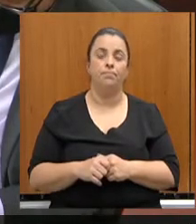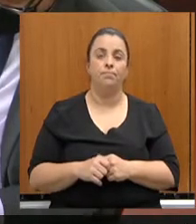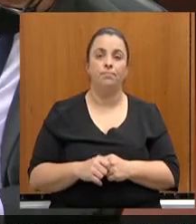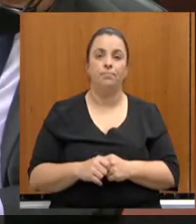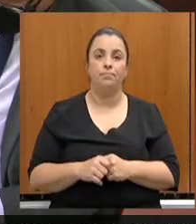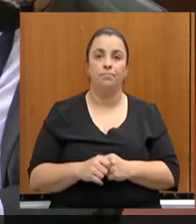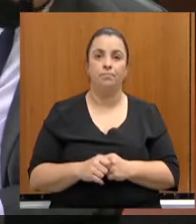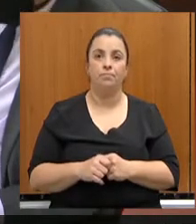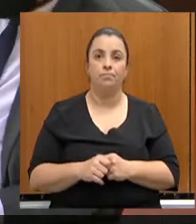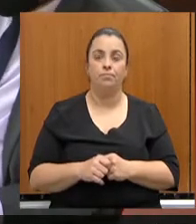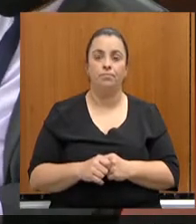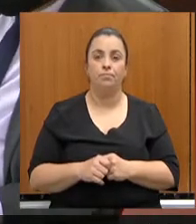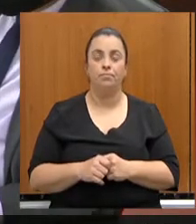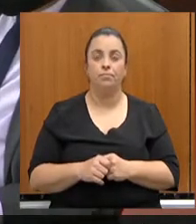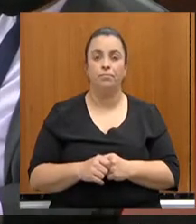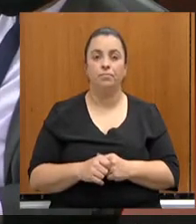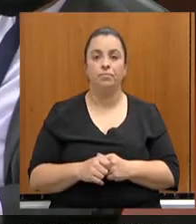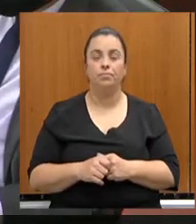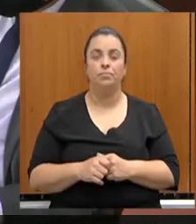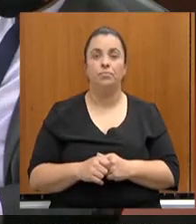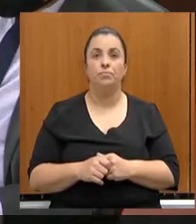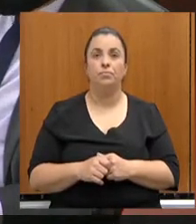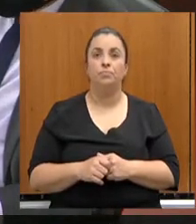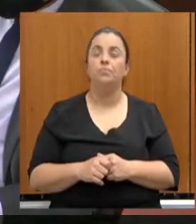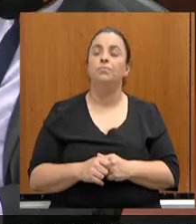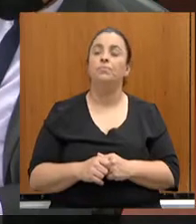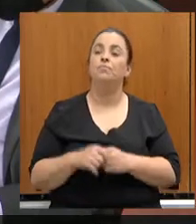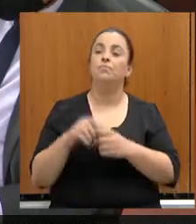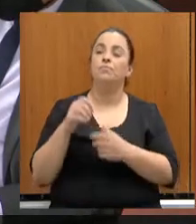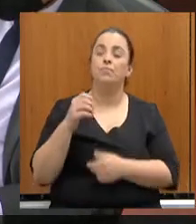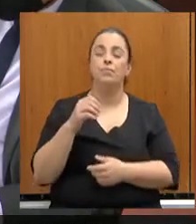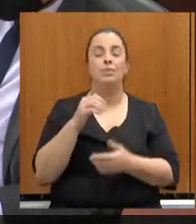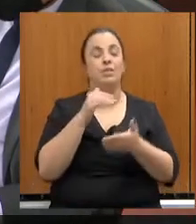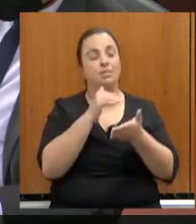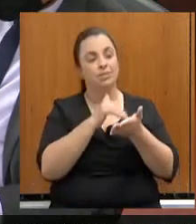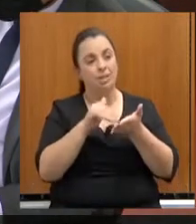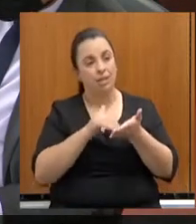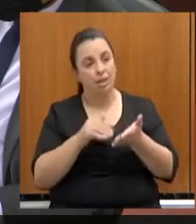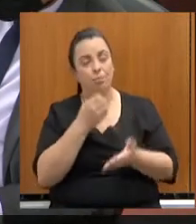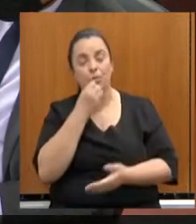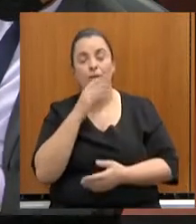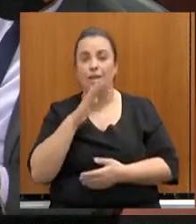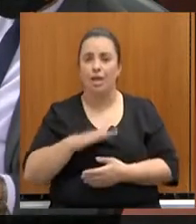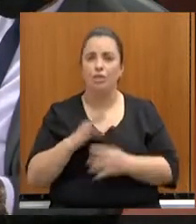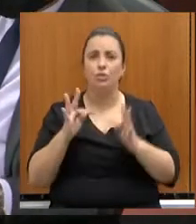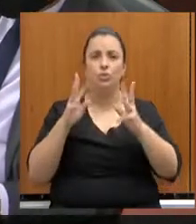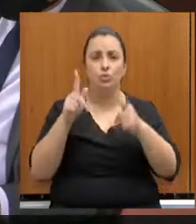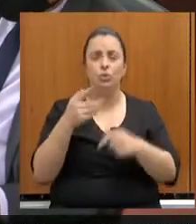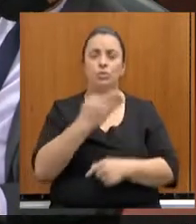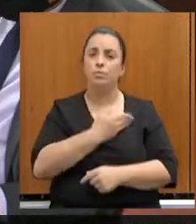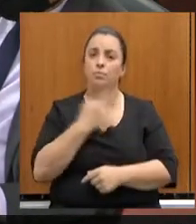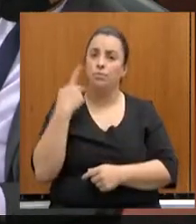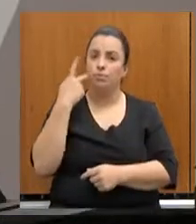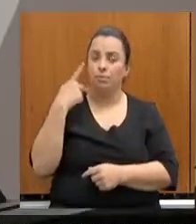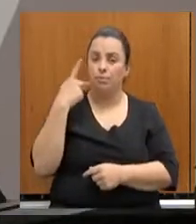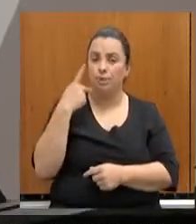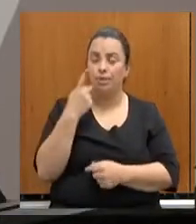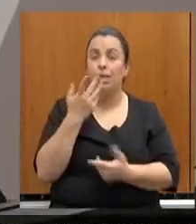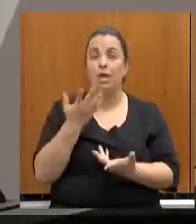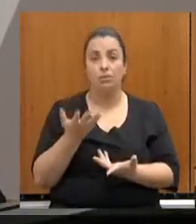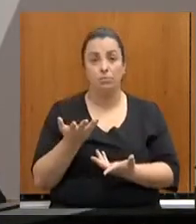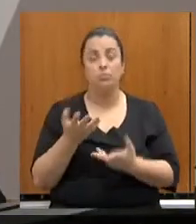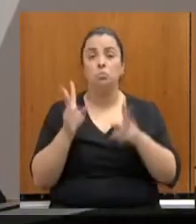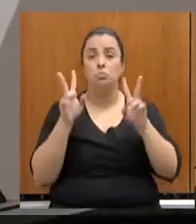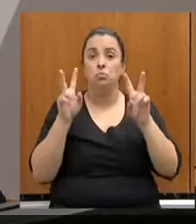o secretário Boa tarde Boa tarde os colegas parlamentares antes